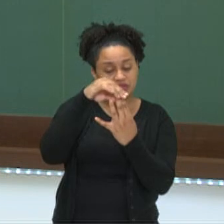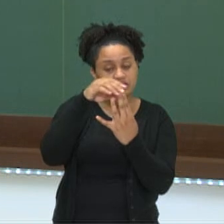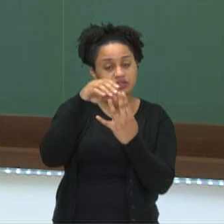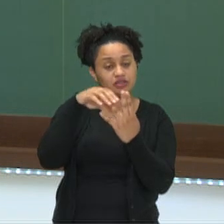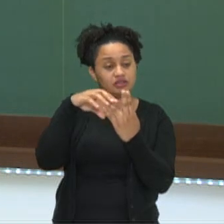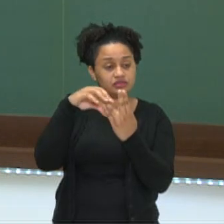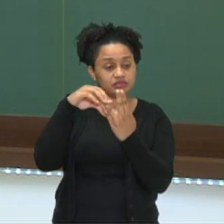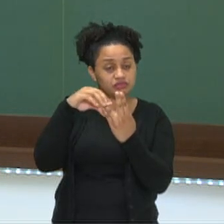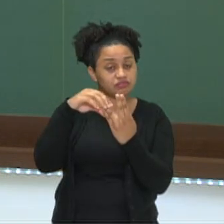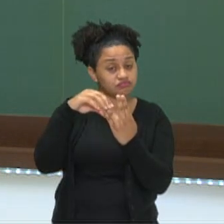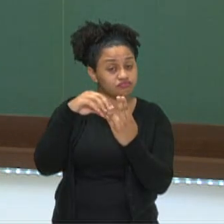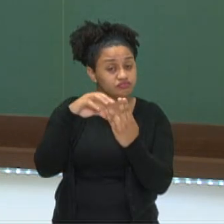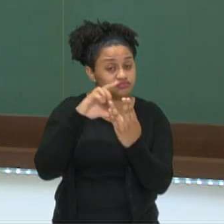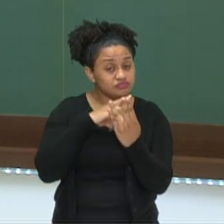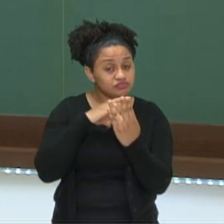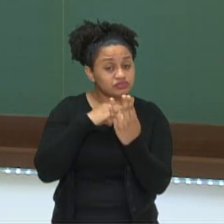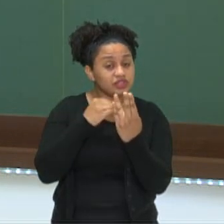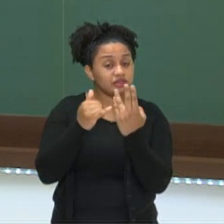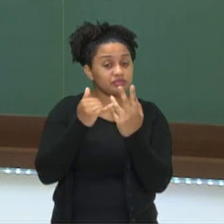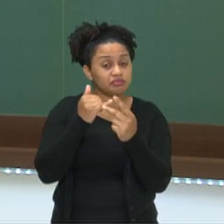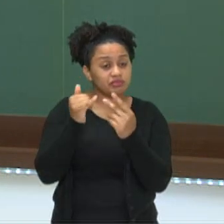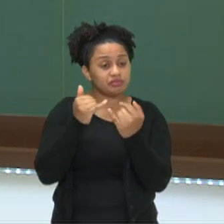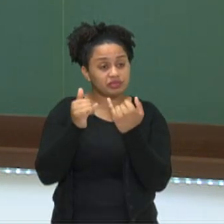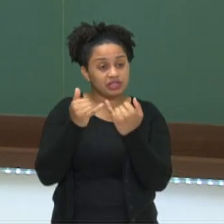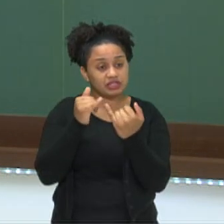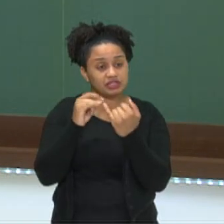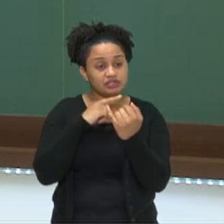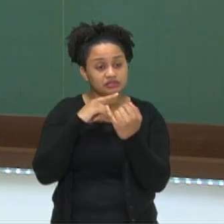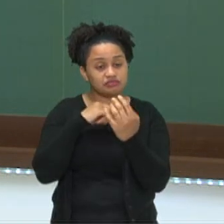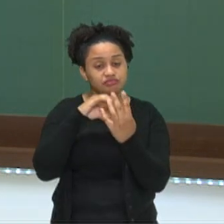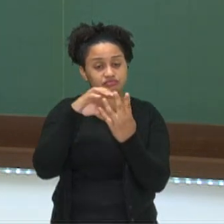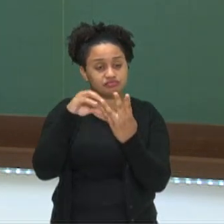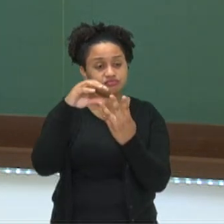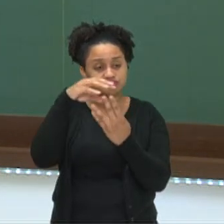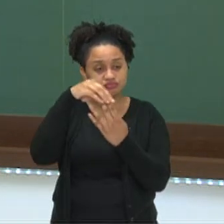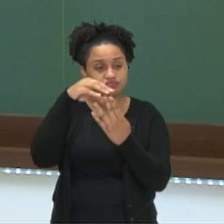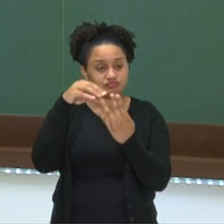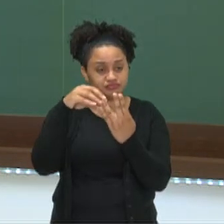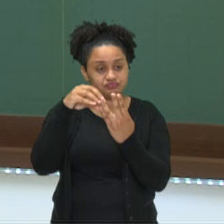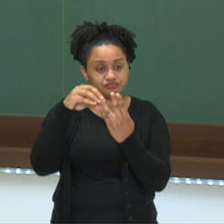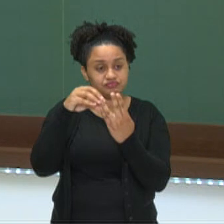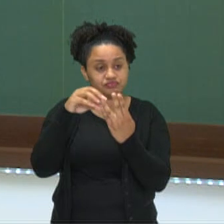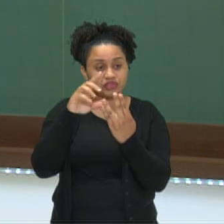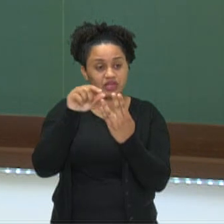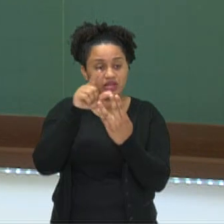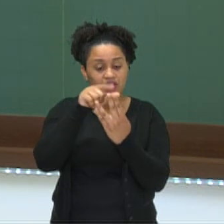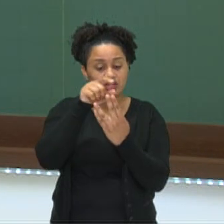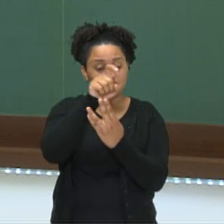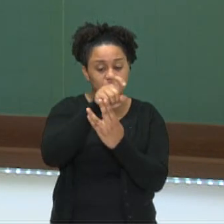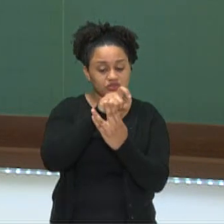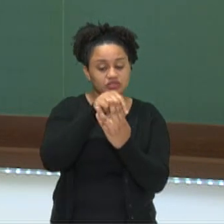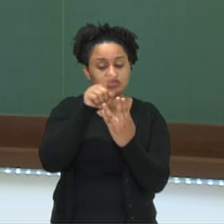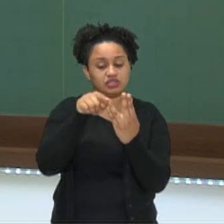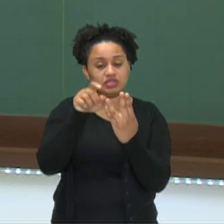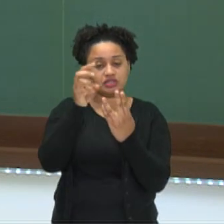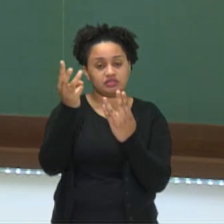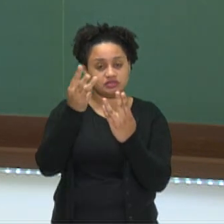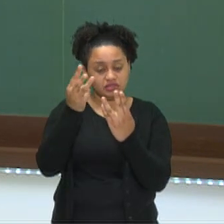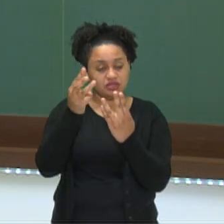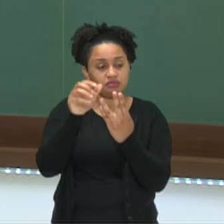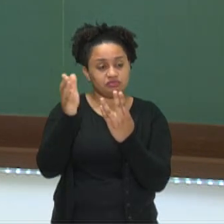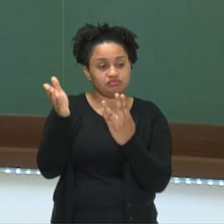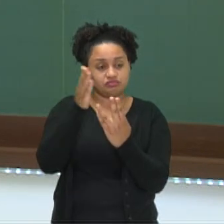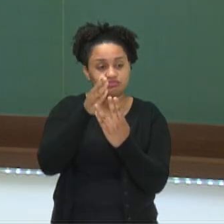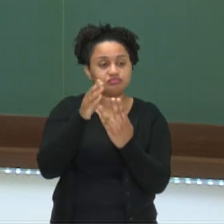x. E tenho algo em comum na terceira e na quarta, que é o 3. Posso colocar em evidência. E é isso que a